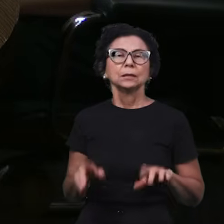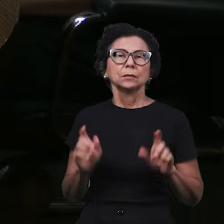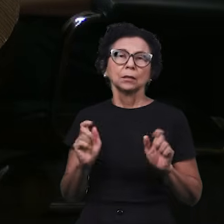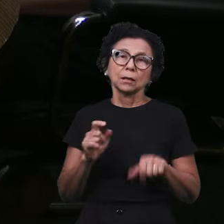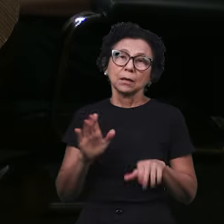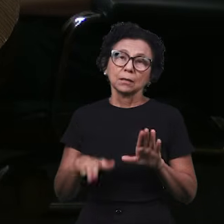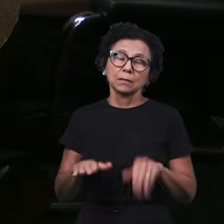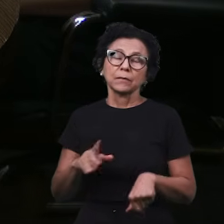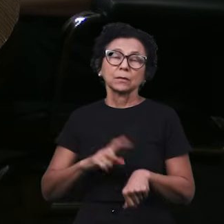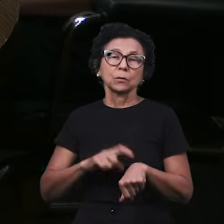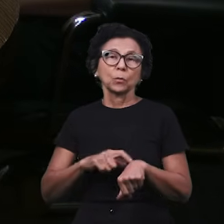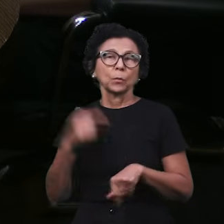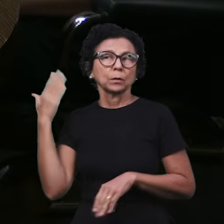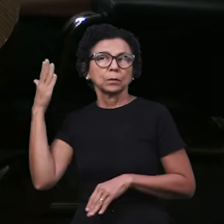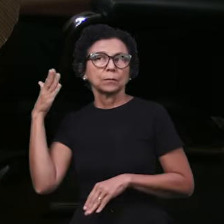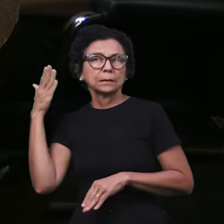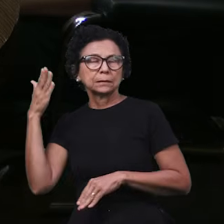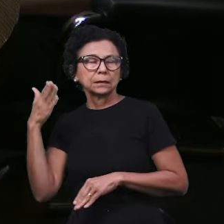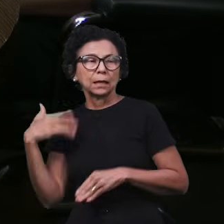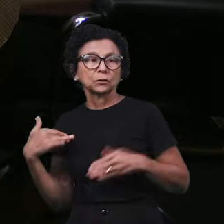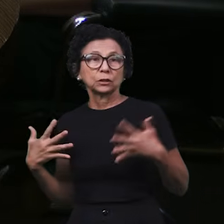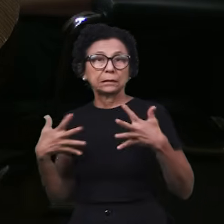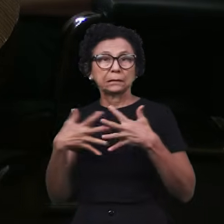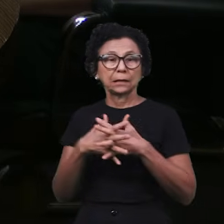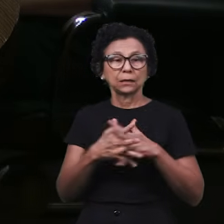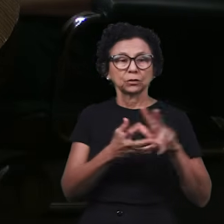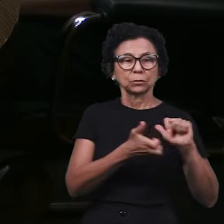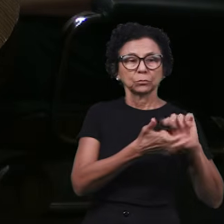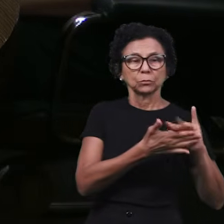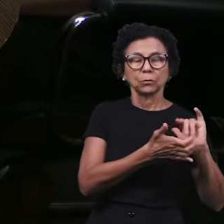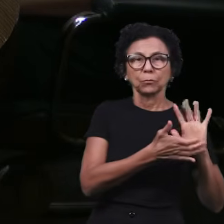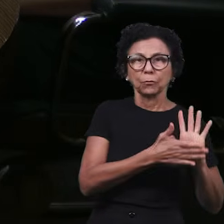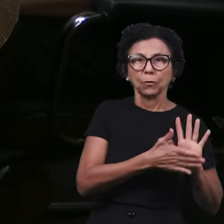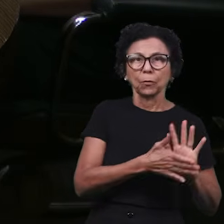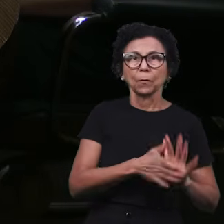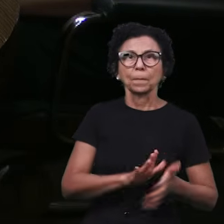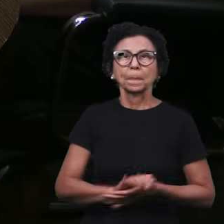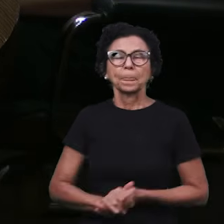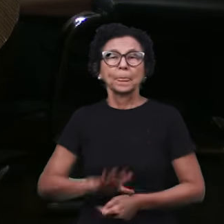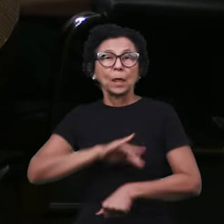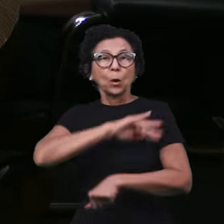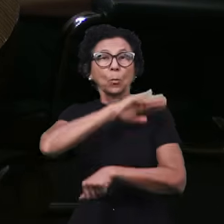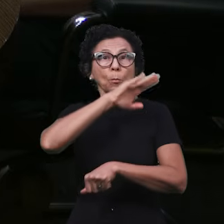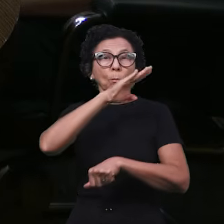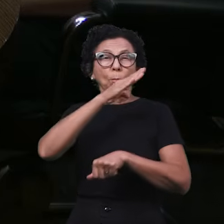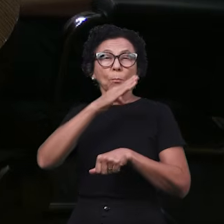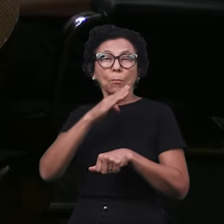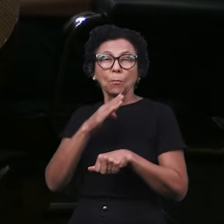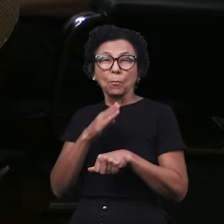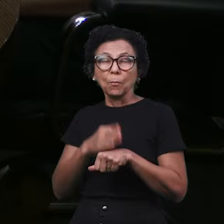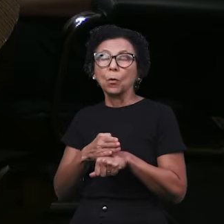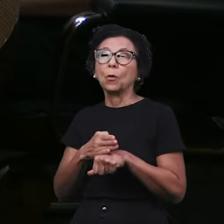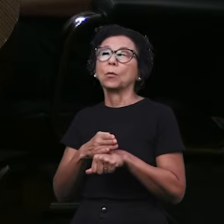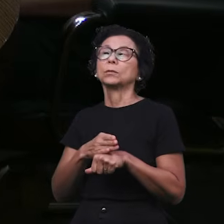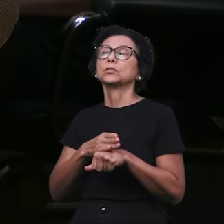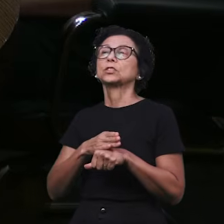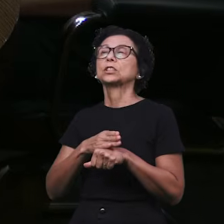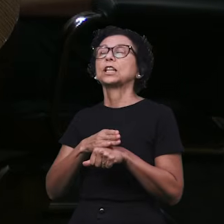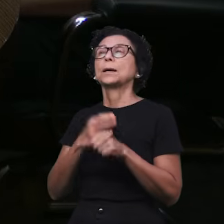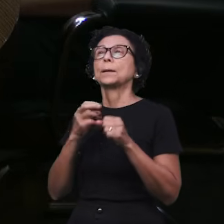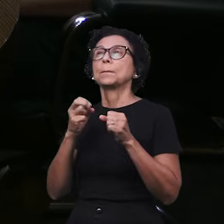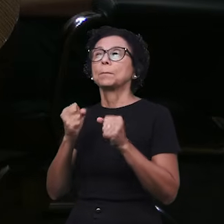traz também altos montes, quanto mais alto, mais próximo à eternidade nós estamos, né? E o Maior monte intimidade. é um momento